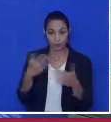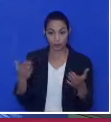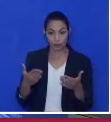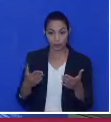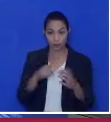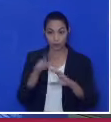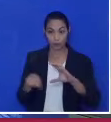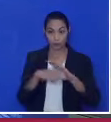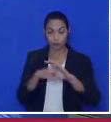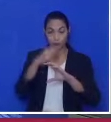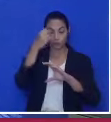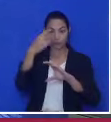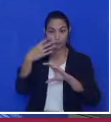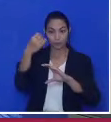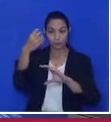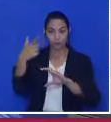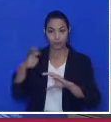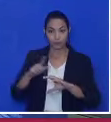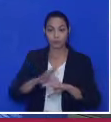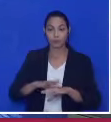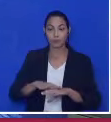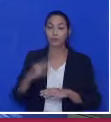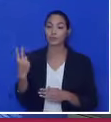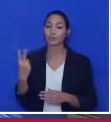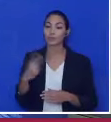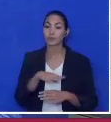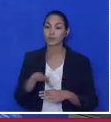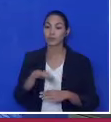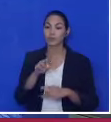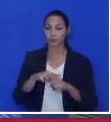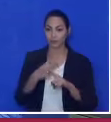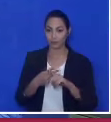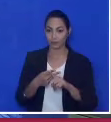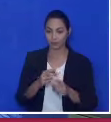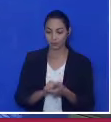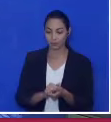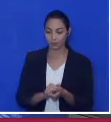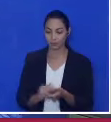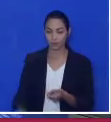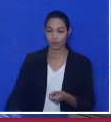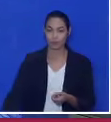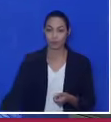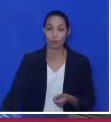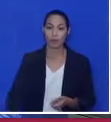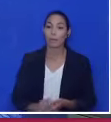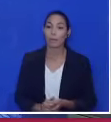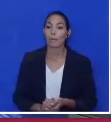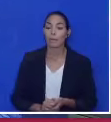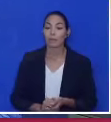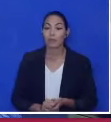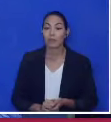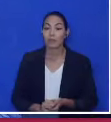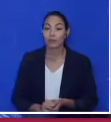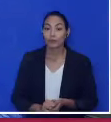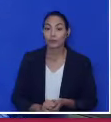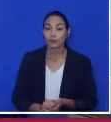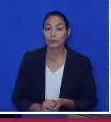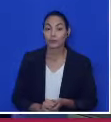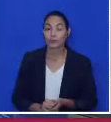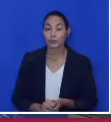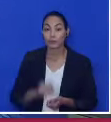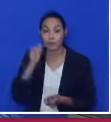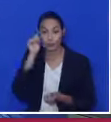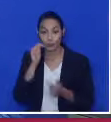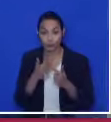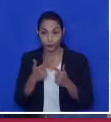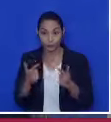Globo agora será reabastecido para o segundo sorteio da dupla Sena. O Walter, nosso colega da Caixa, a Beth, nossa garota da sorte, vão realizar